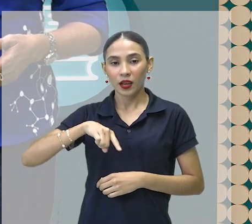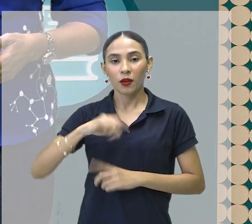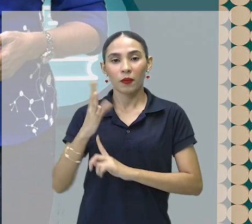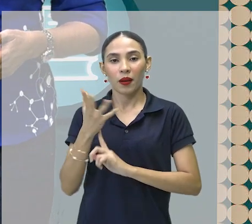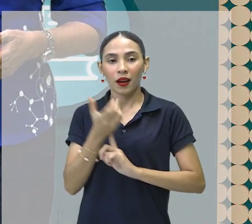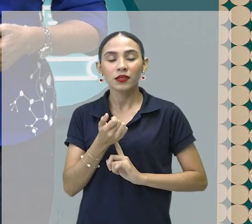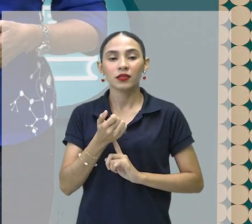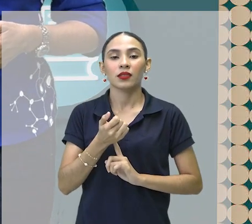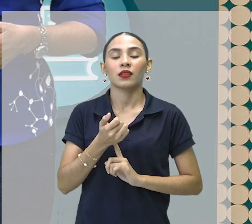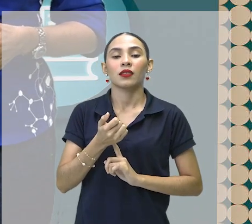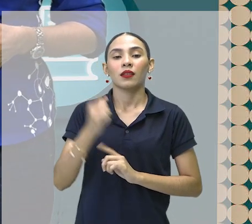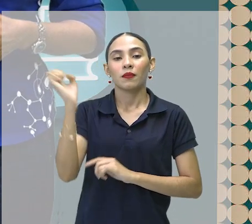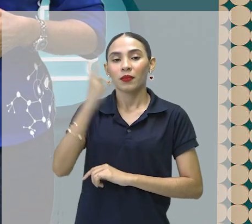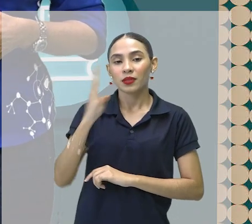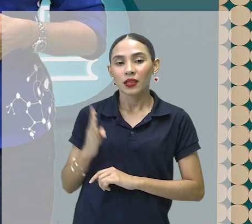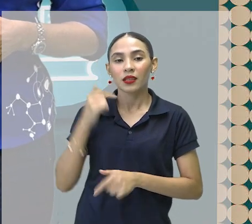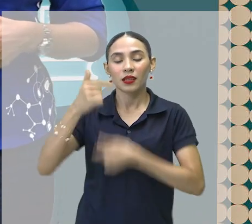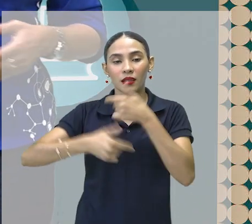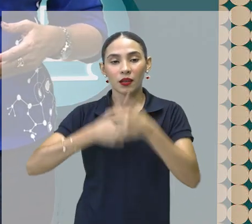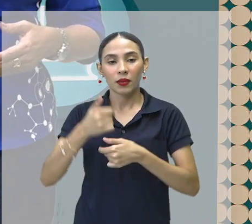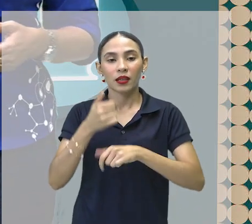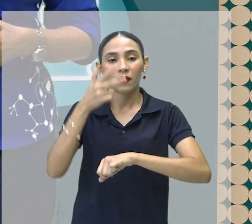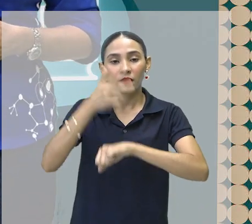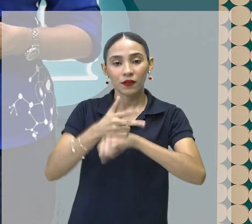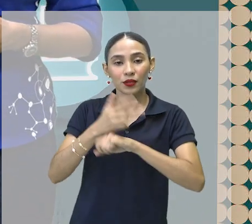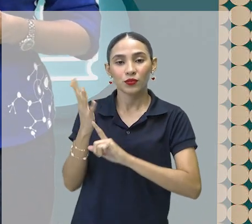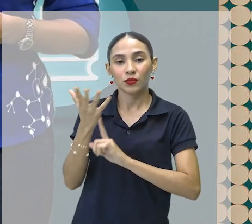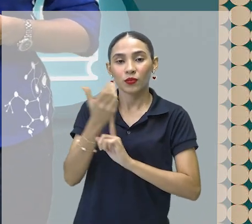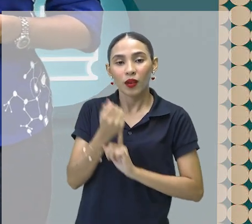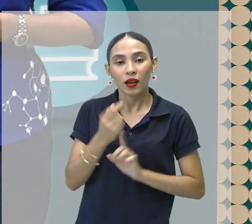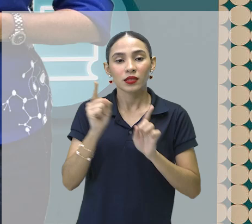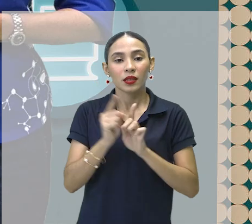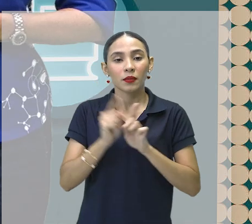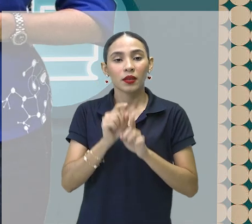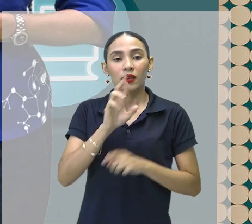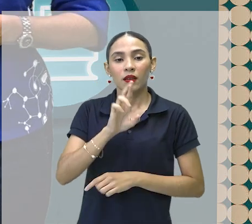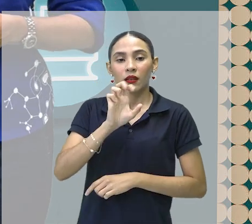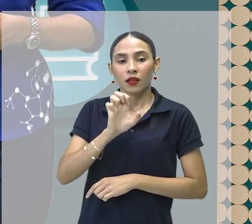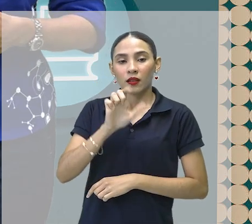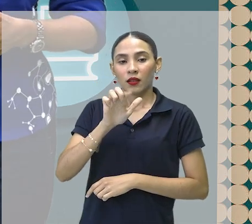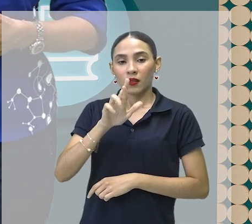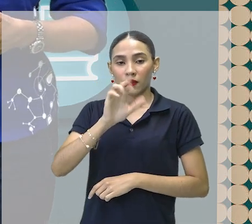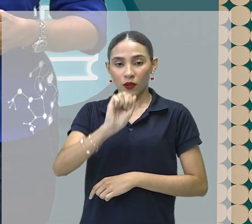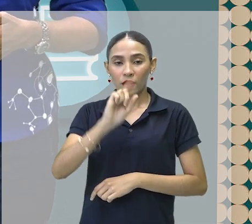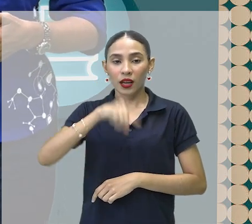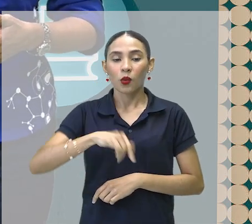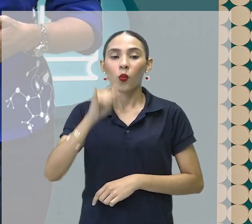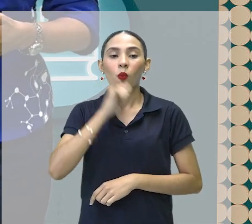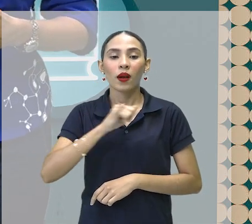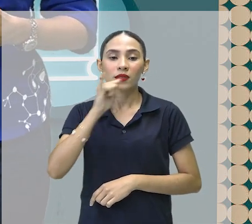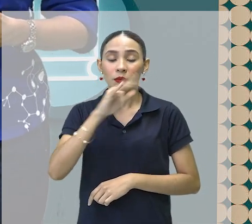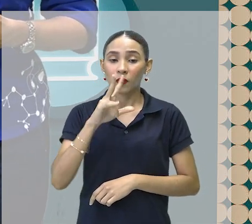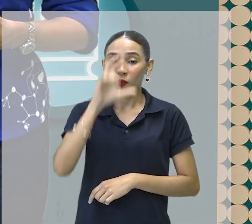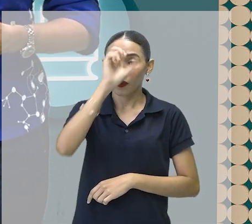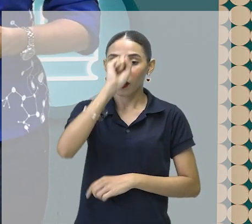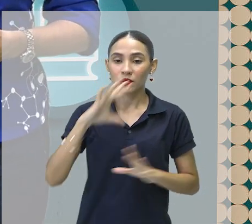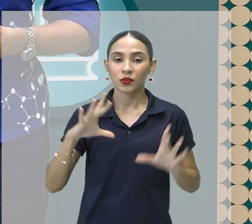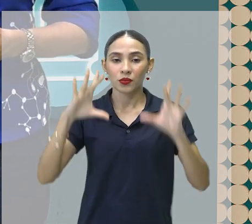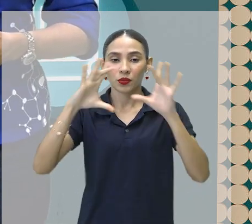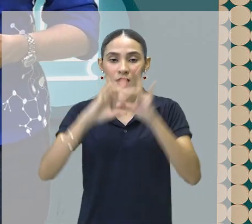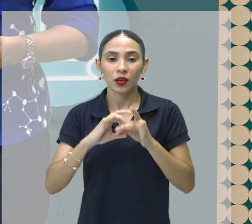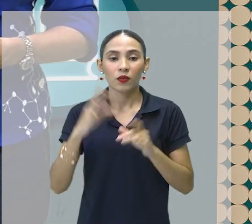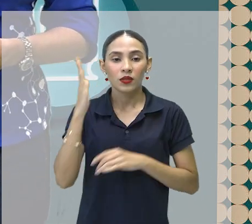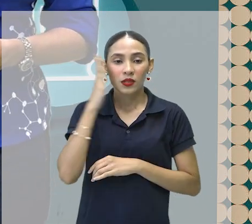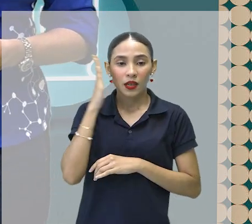com videoarte e projeções mapeadas. E sua obra Reflora é um exemplo potente da união entre